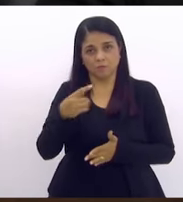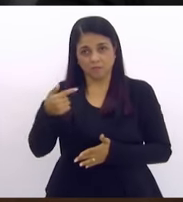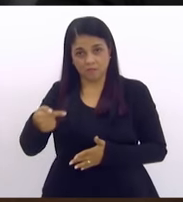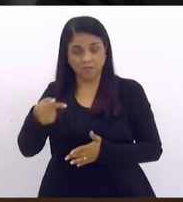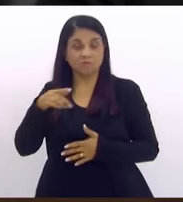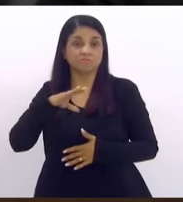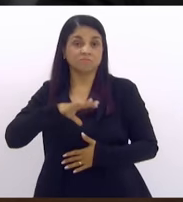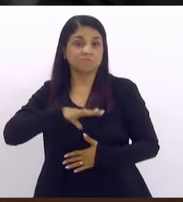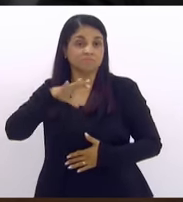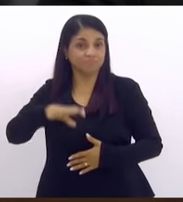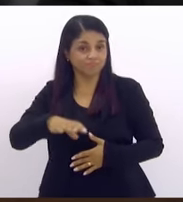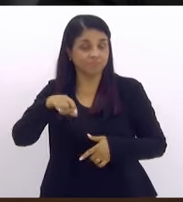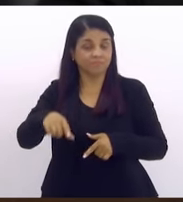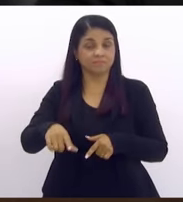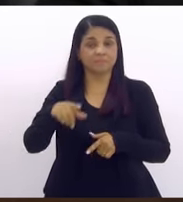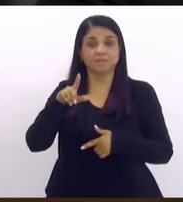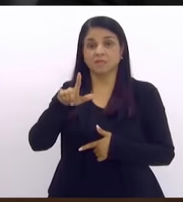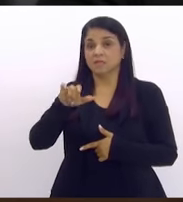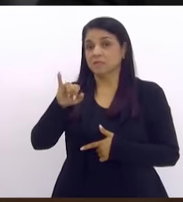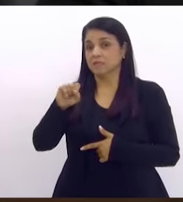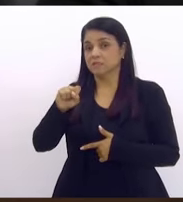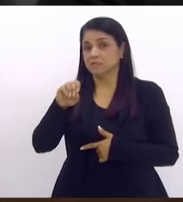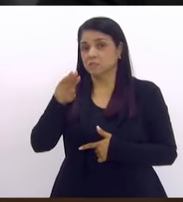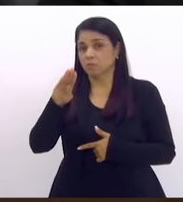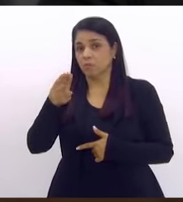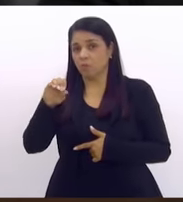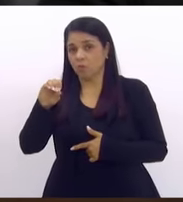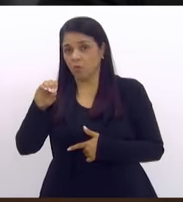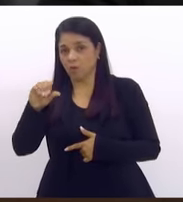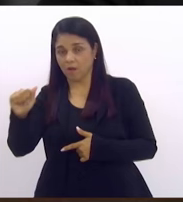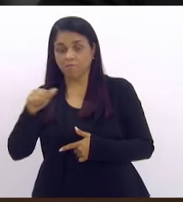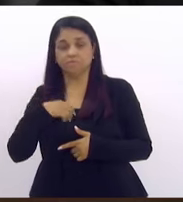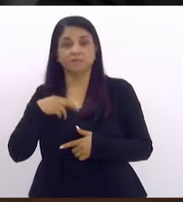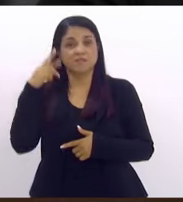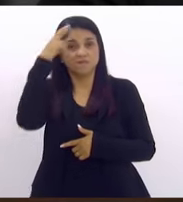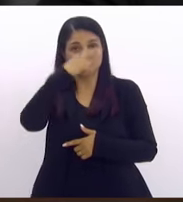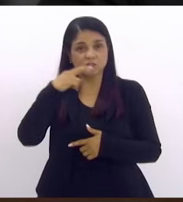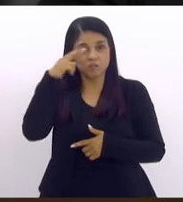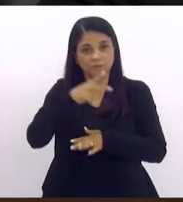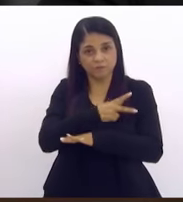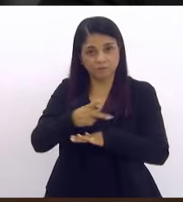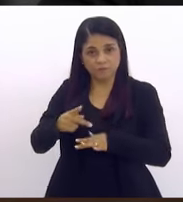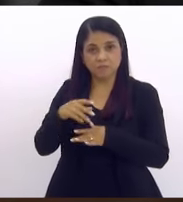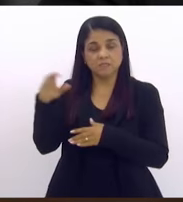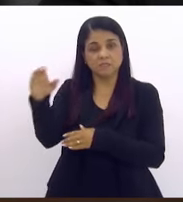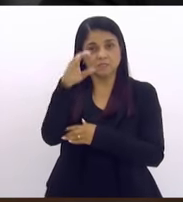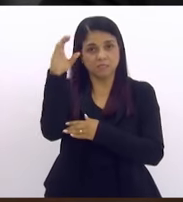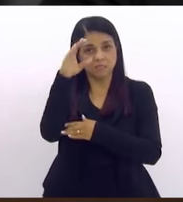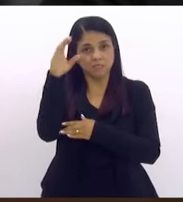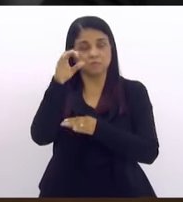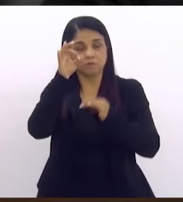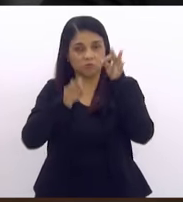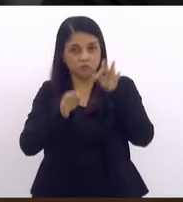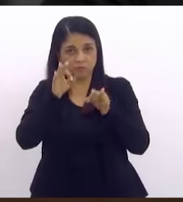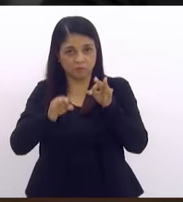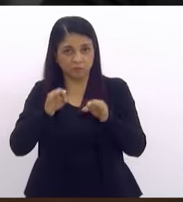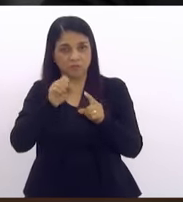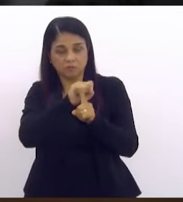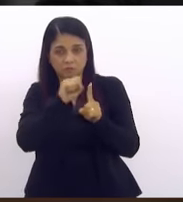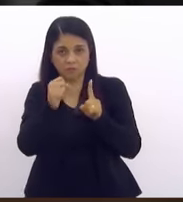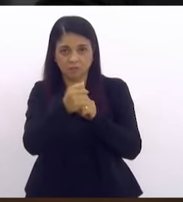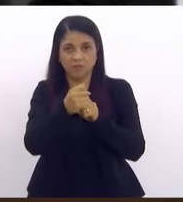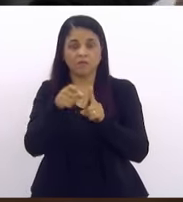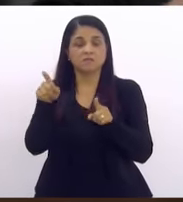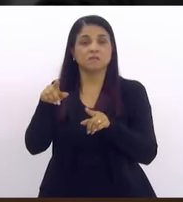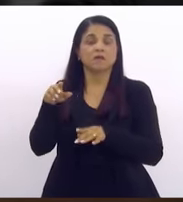Lisboa onde foi recebido como investigador visitante é mestre em ciências jurídicas e sociais da faculdade de sociologia